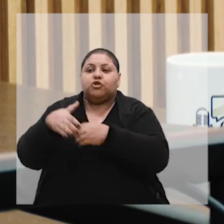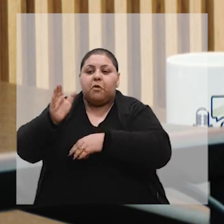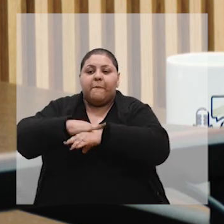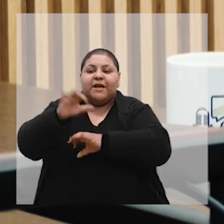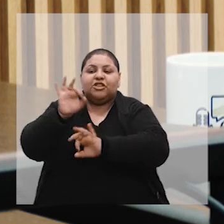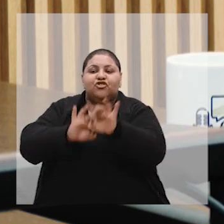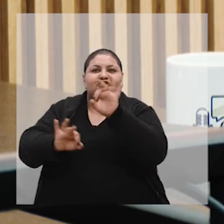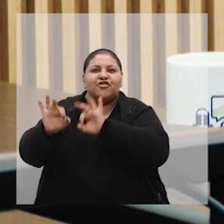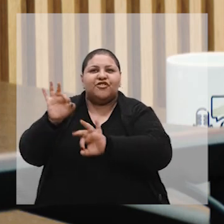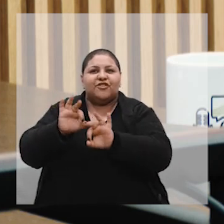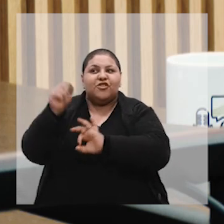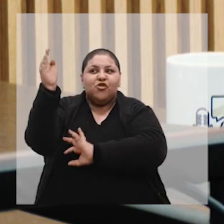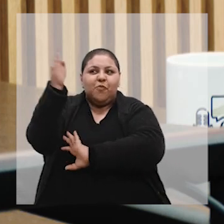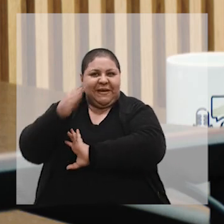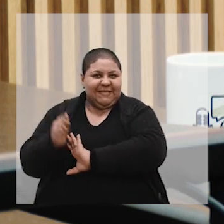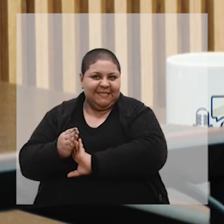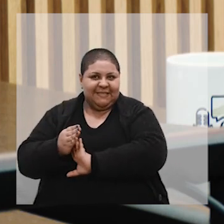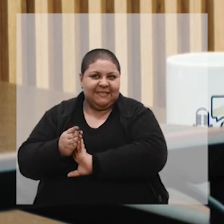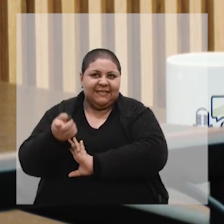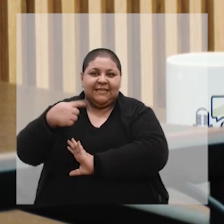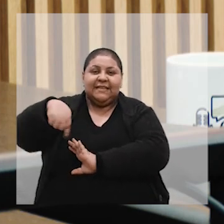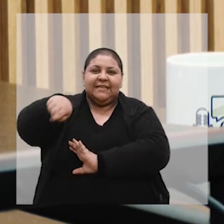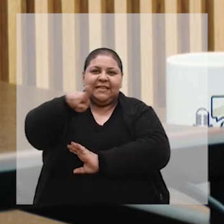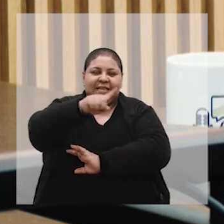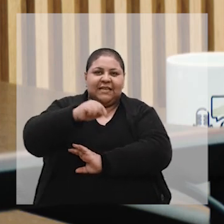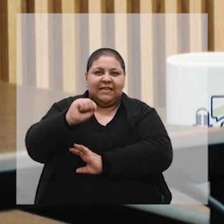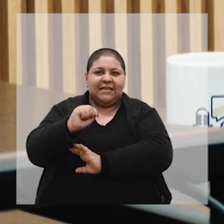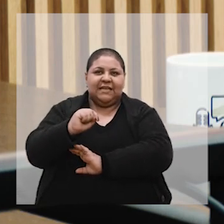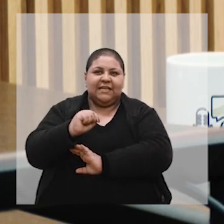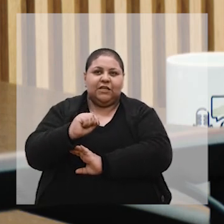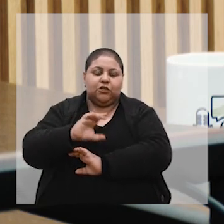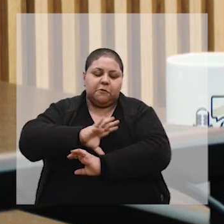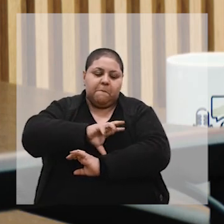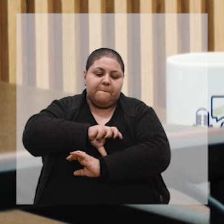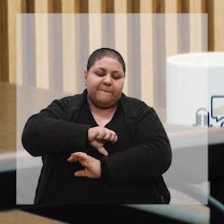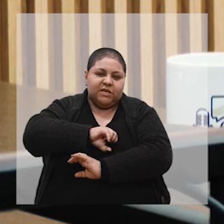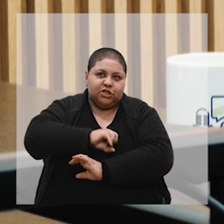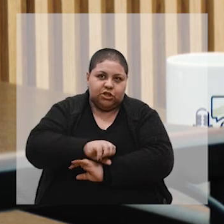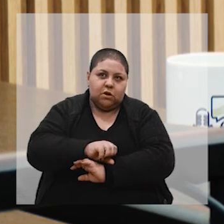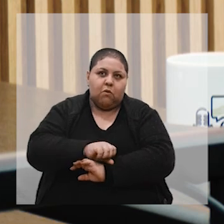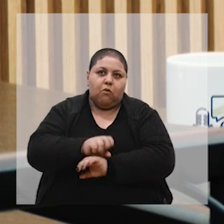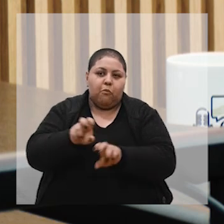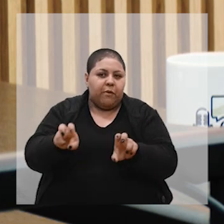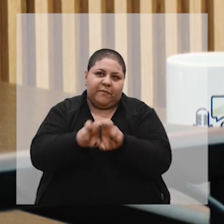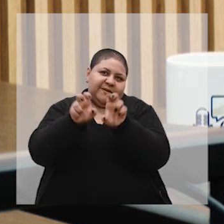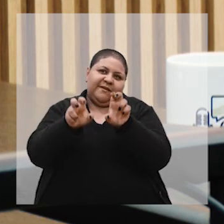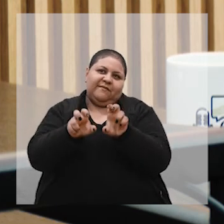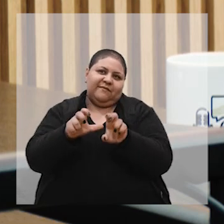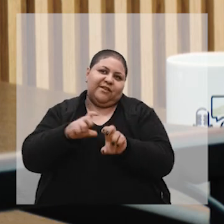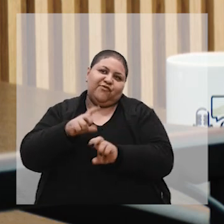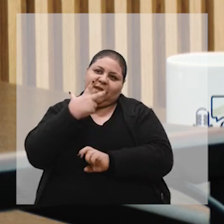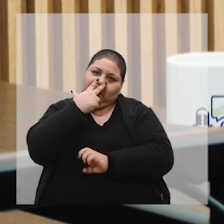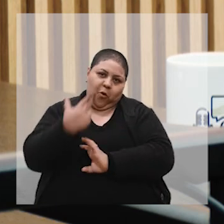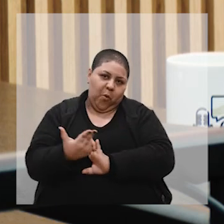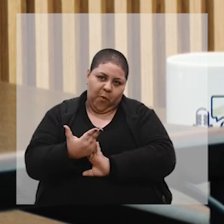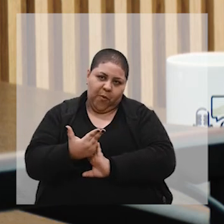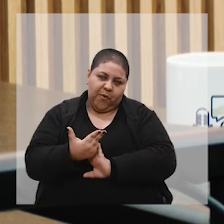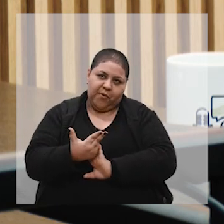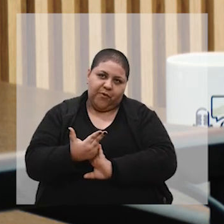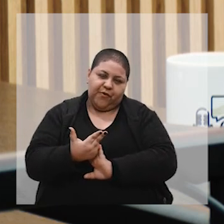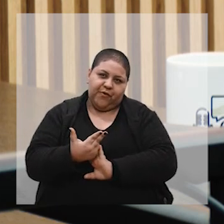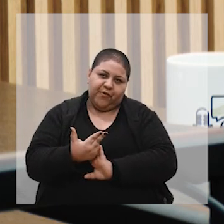mais organizado do Brasil, cara. A nossa organização e a nossa paixão por jogar futsal não tem igual.